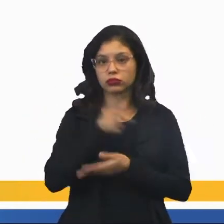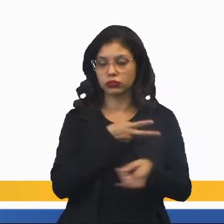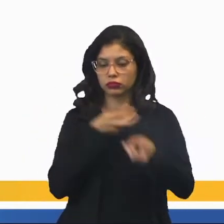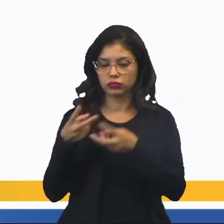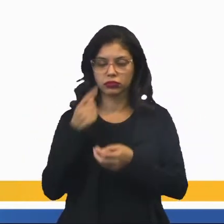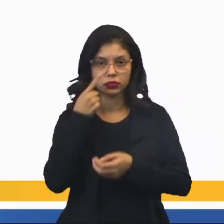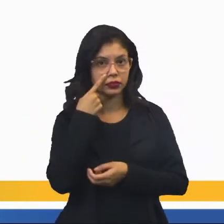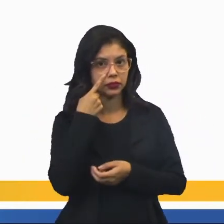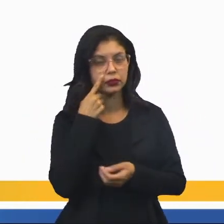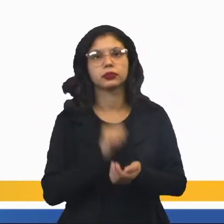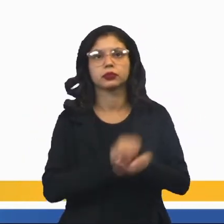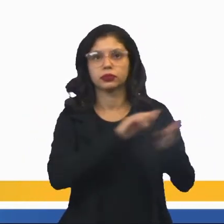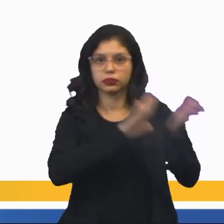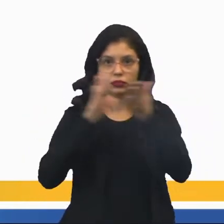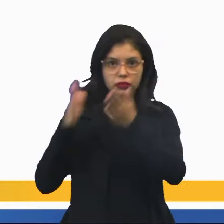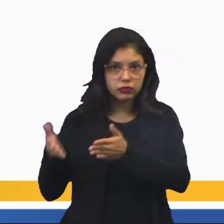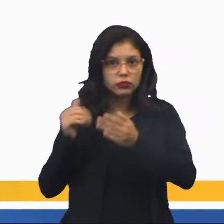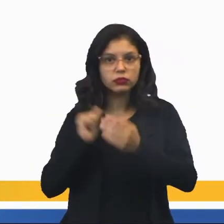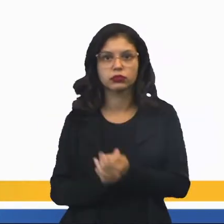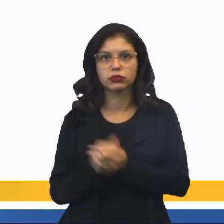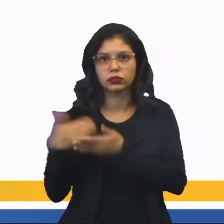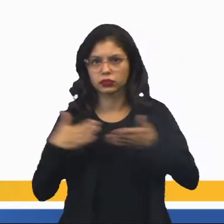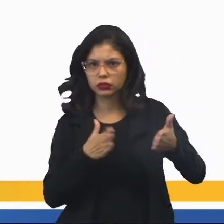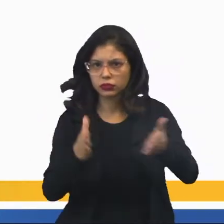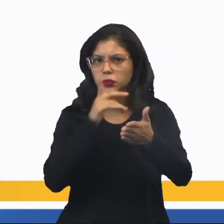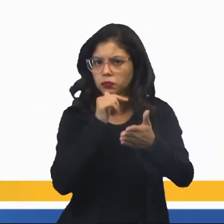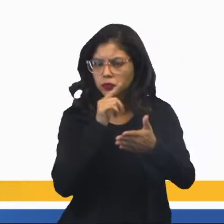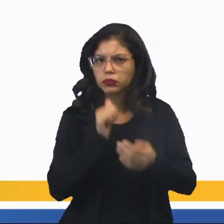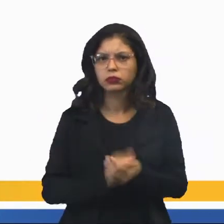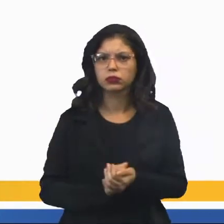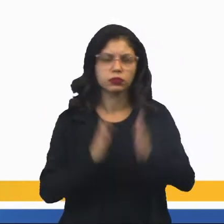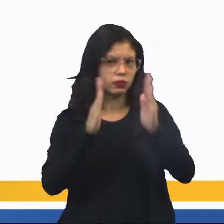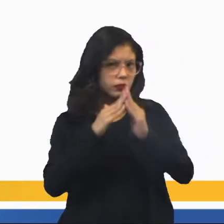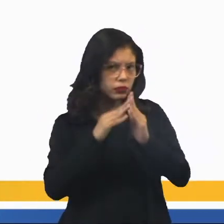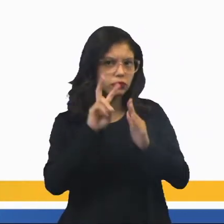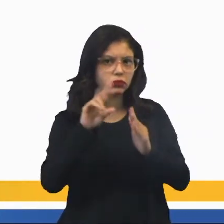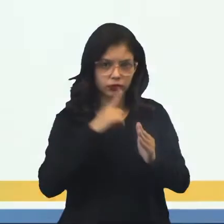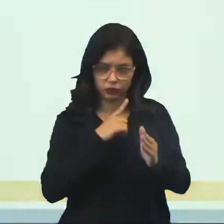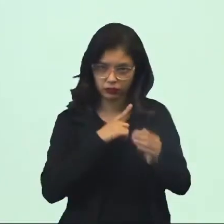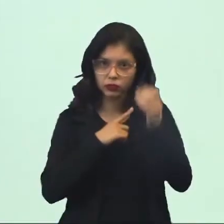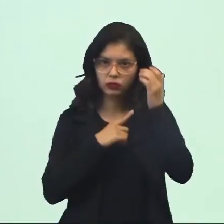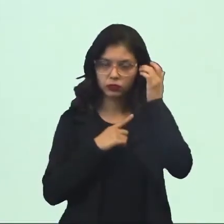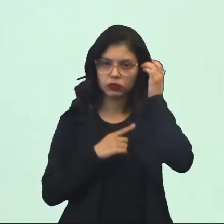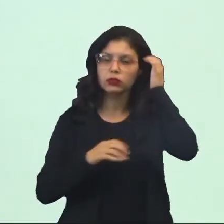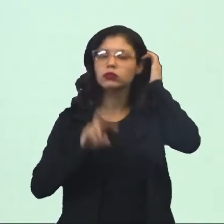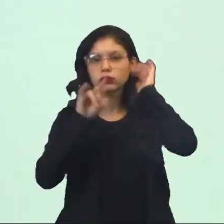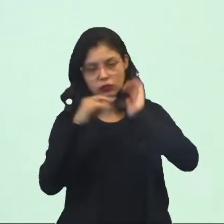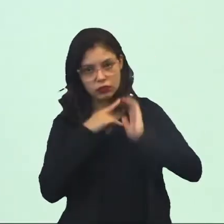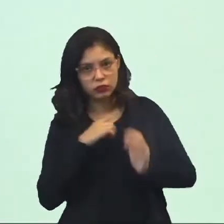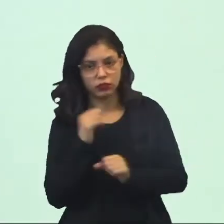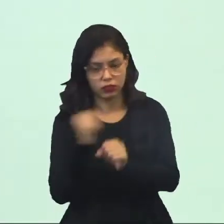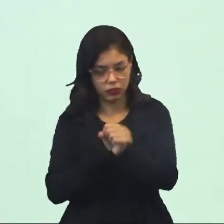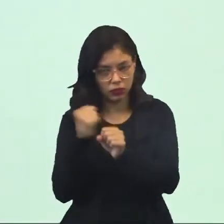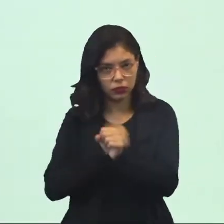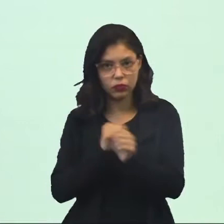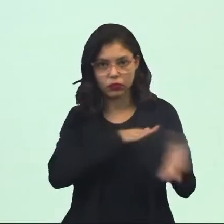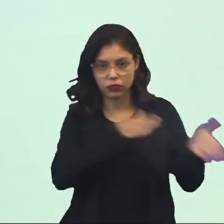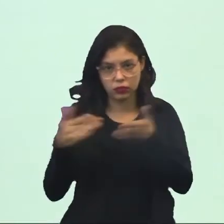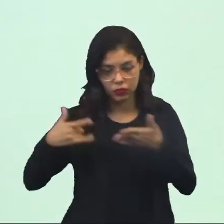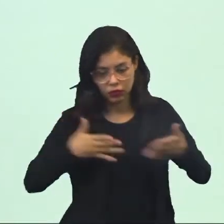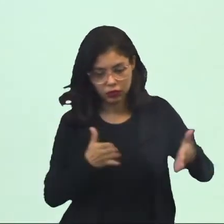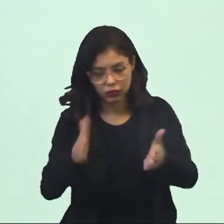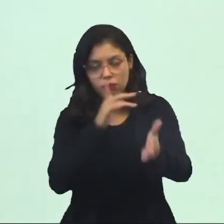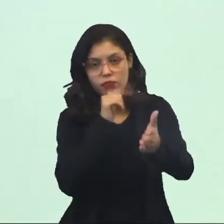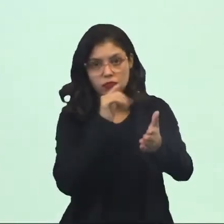também observar ao lado a presença de rios? Será que essas casas aí, elas estão sendo construídas às margens do